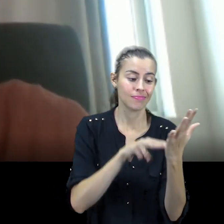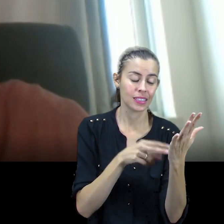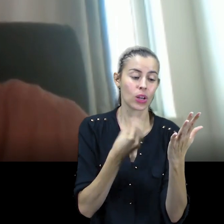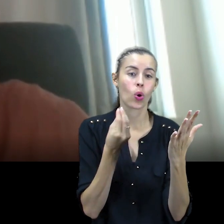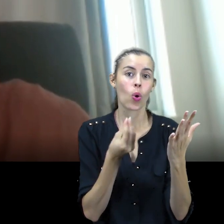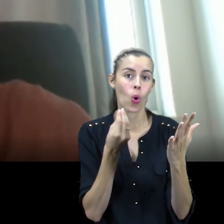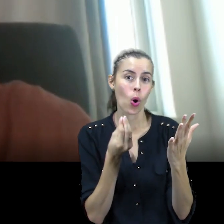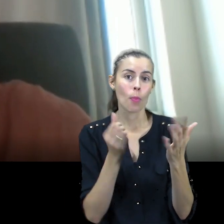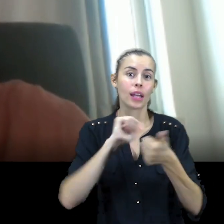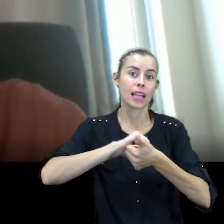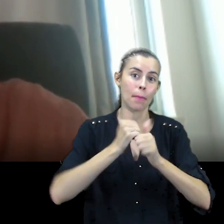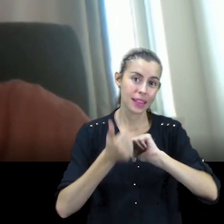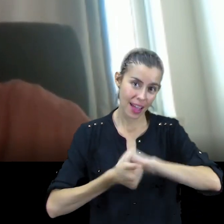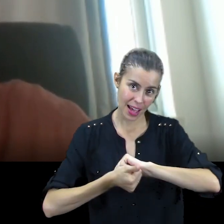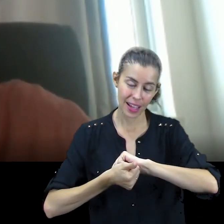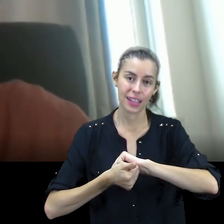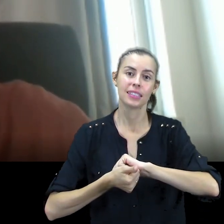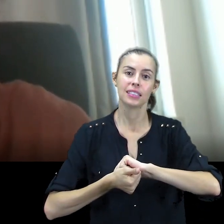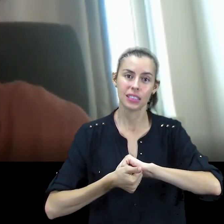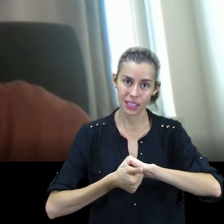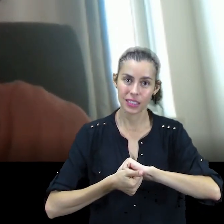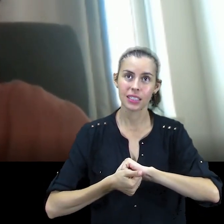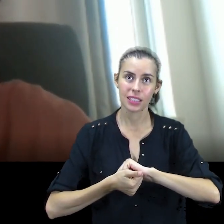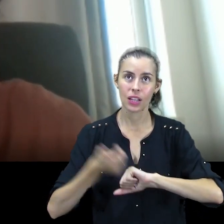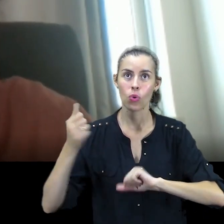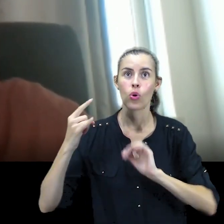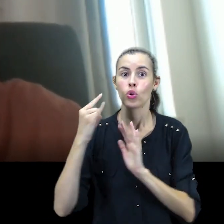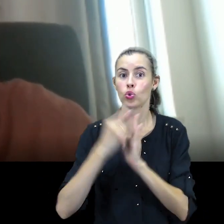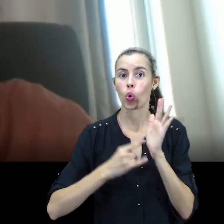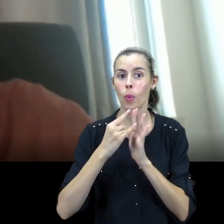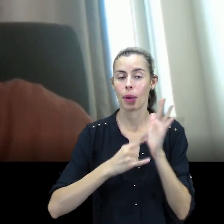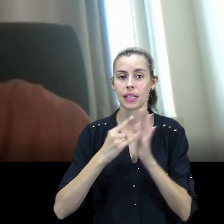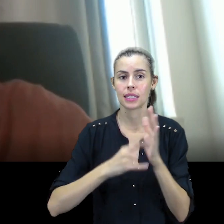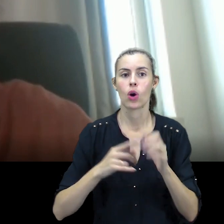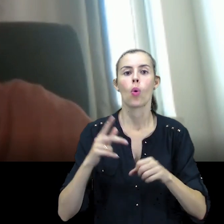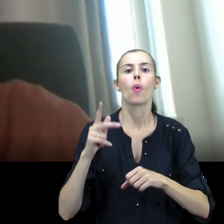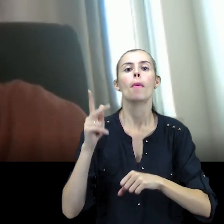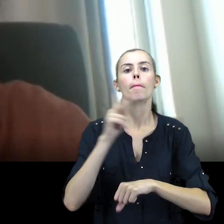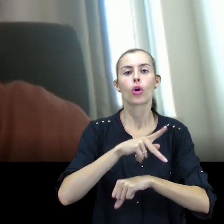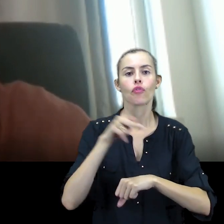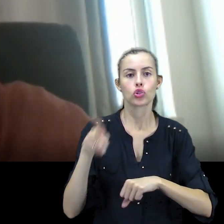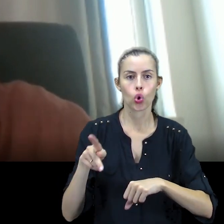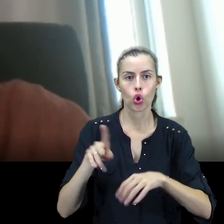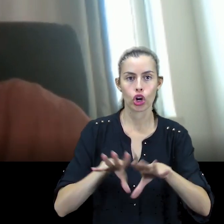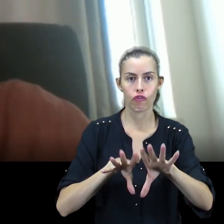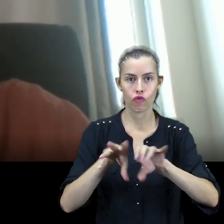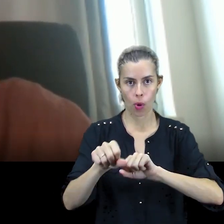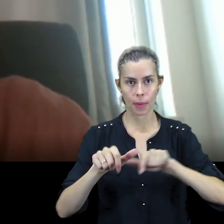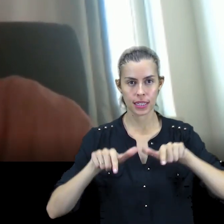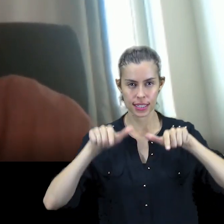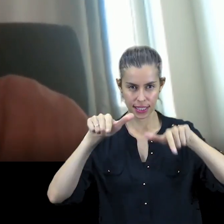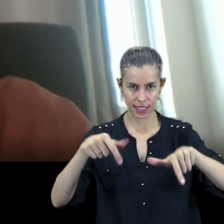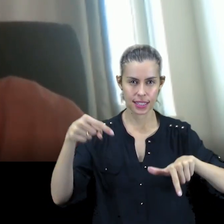professores, muito, inclusive, né, propagada pelo ministro da Educação, diz que os cursos de formação de professores têm que ter